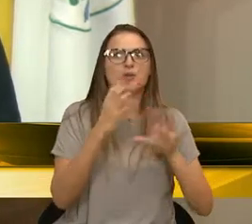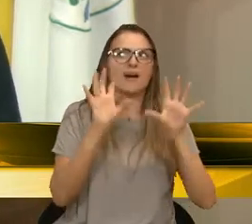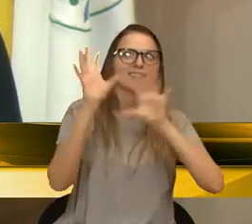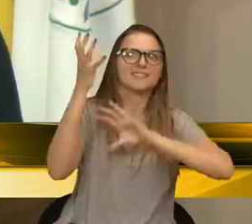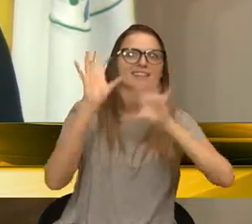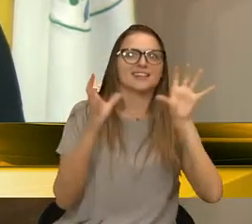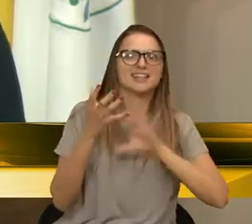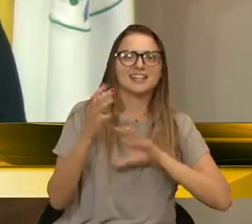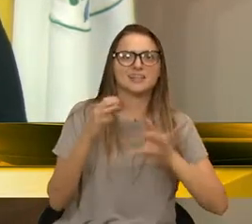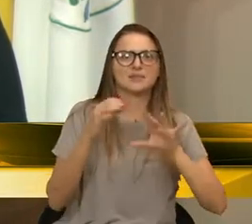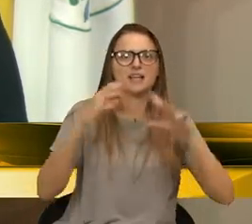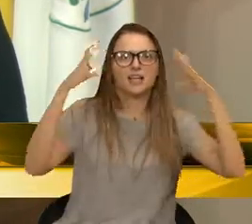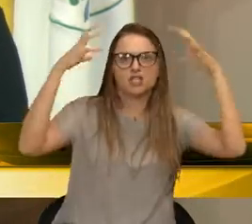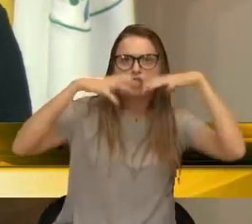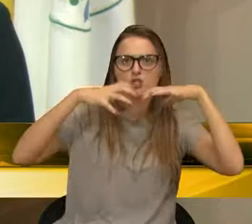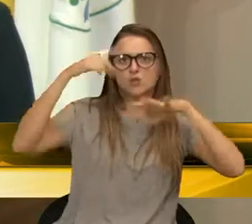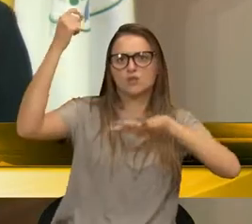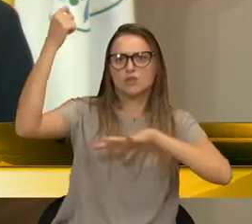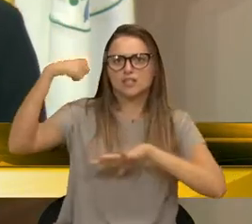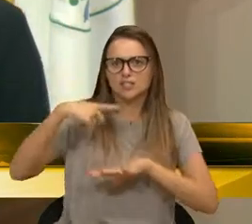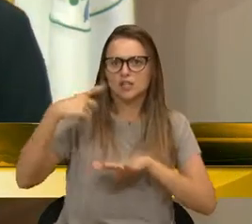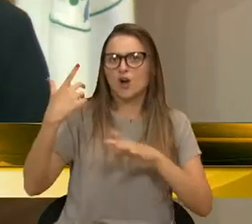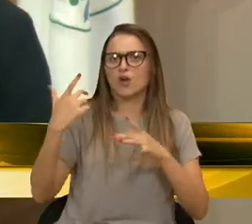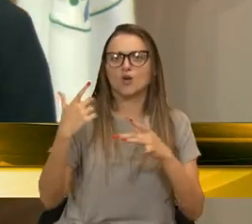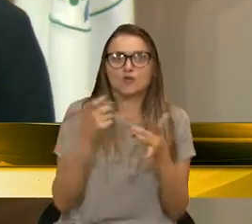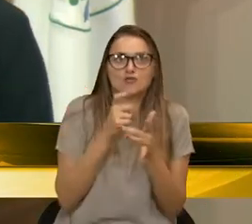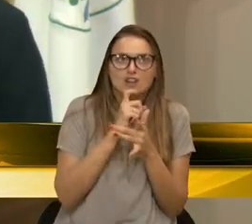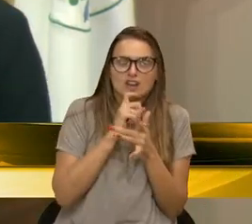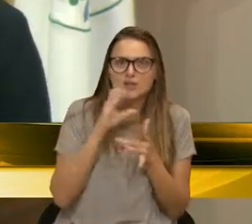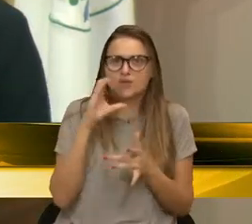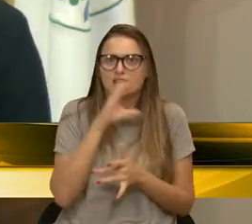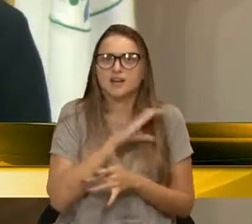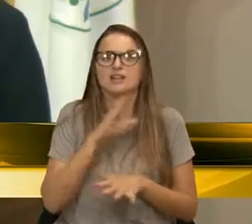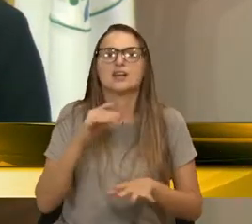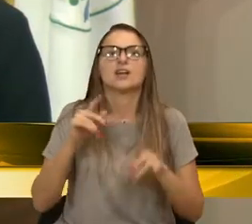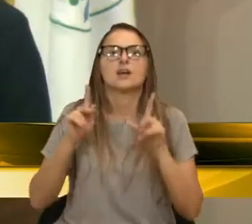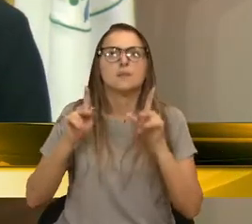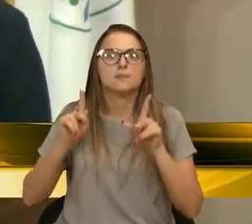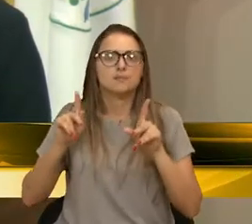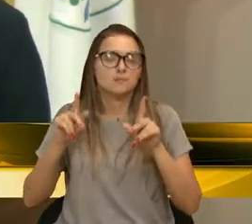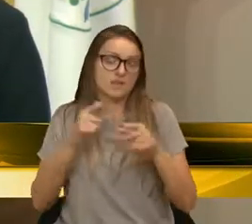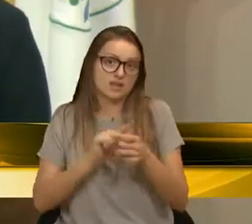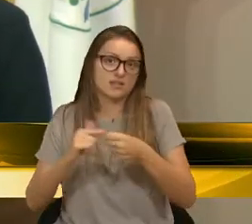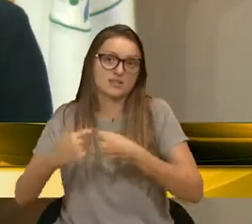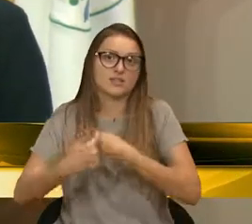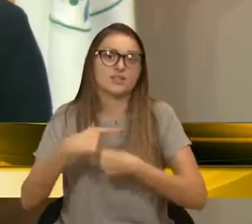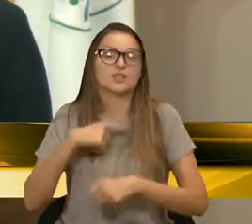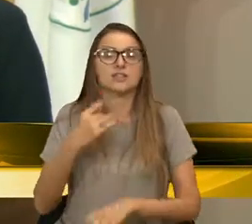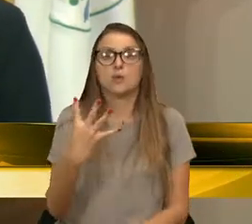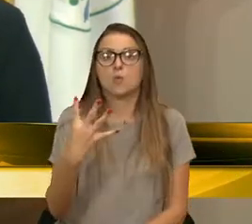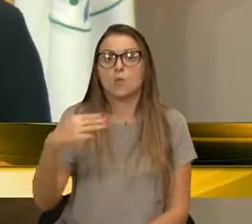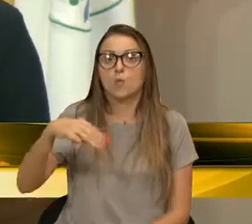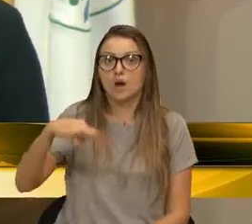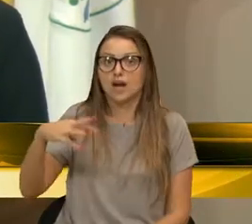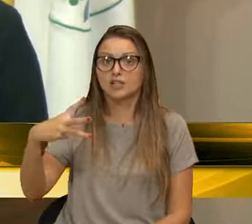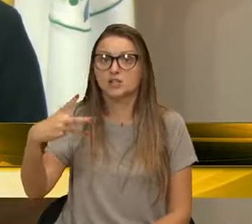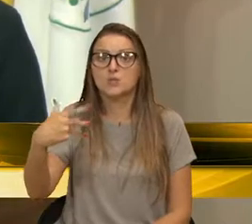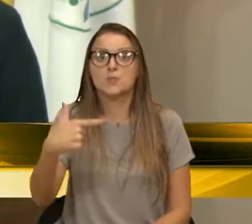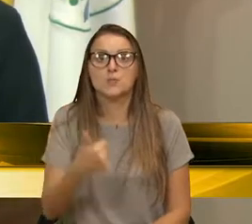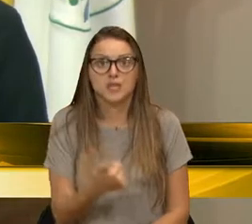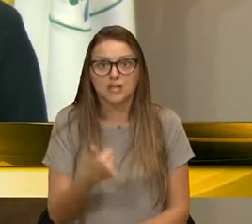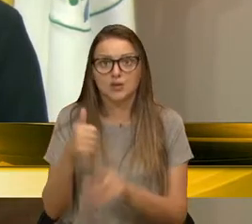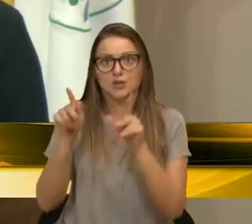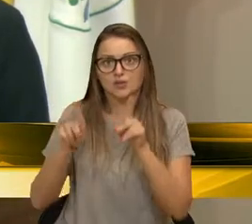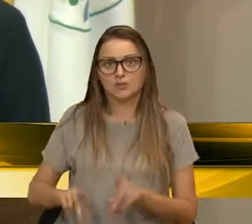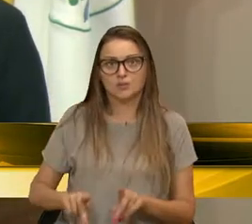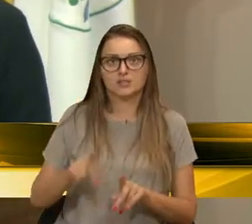dia, nós temos morro lá também, uma cidade com mais de 4 milhões de habitantes e que foi eleita 7